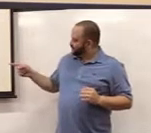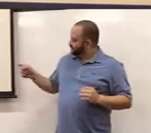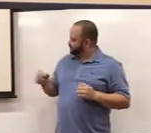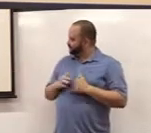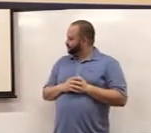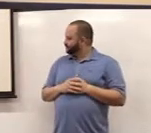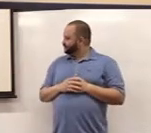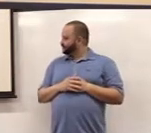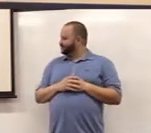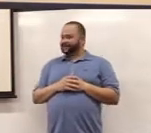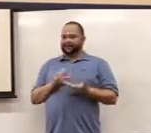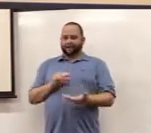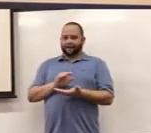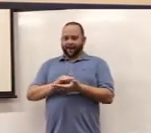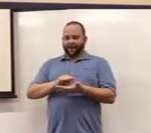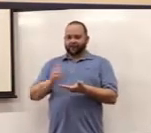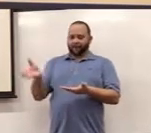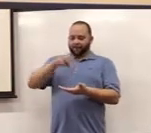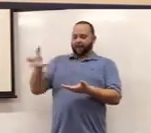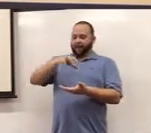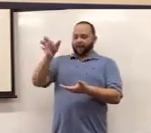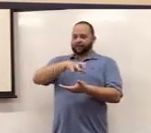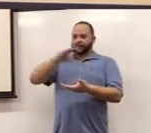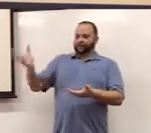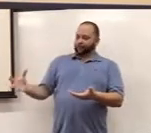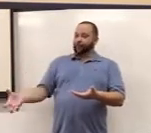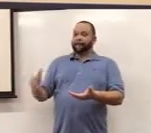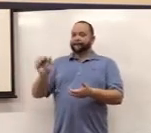embaixo, desenvolvimento, recheio, recapitulação, pão em cima.